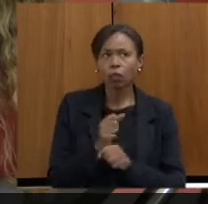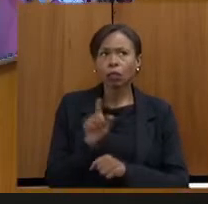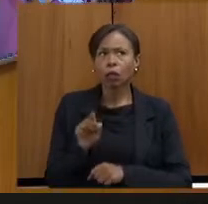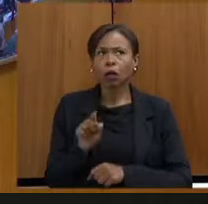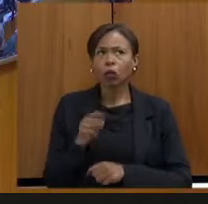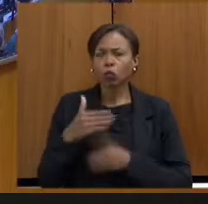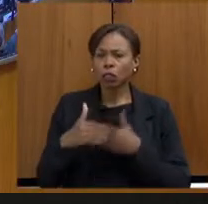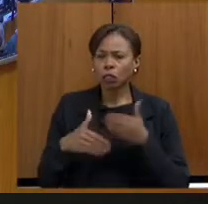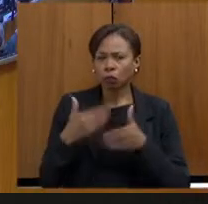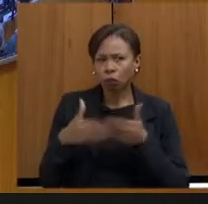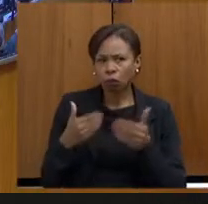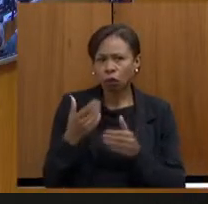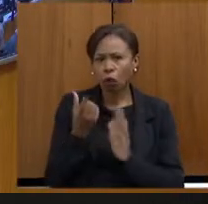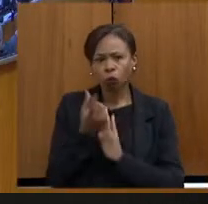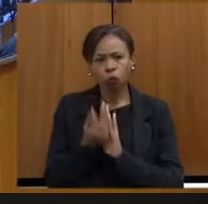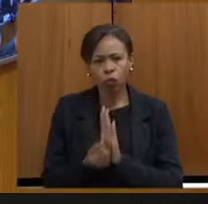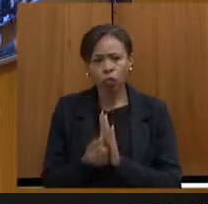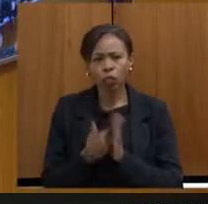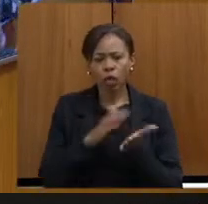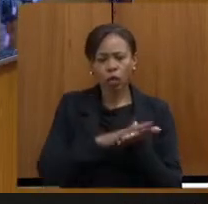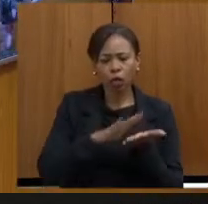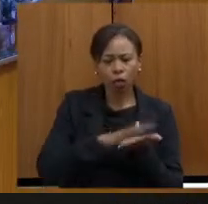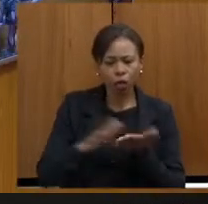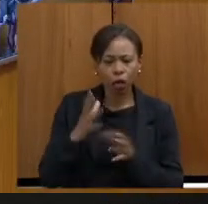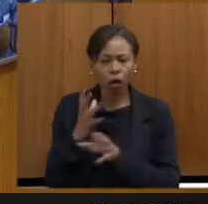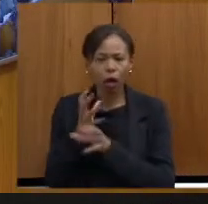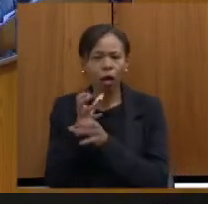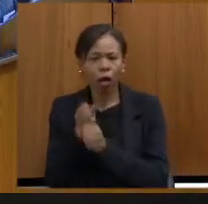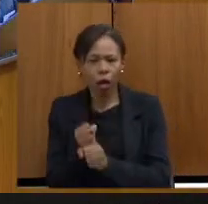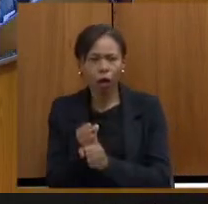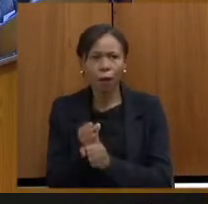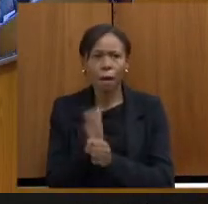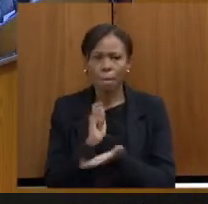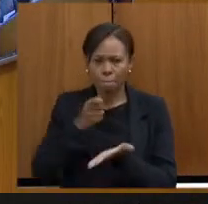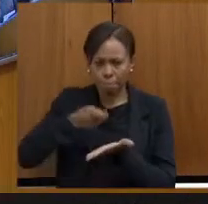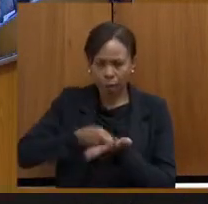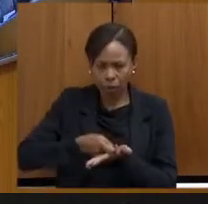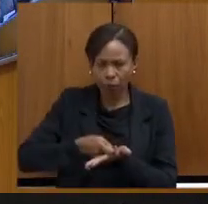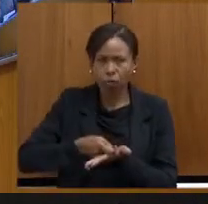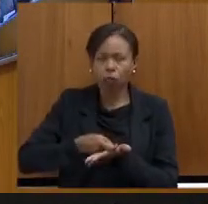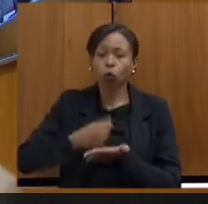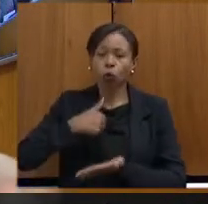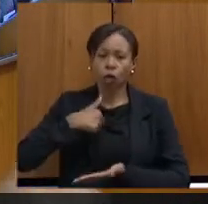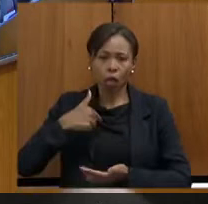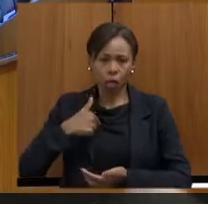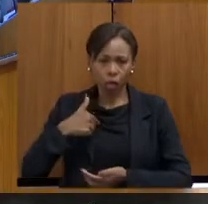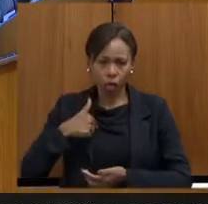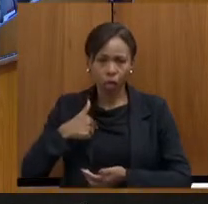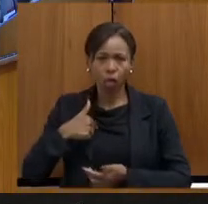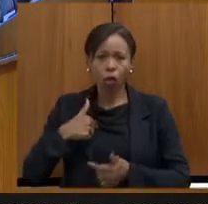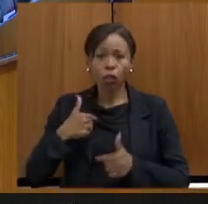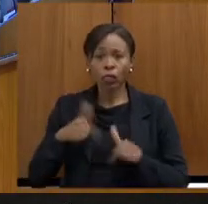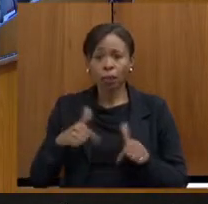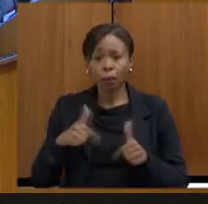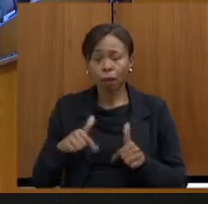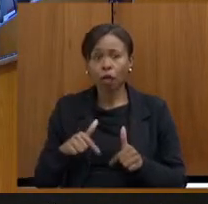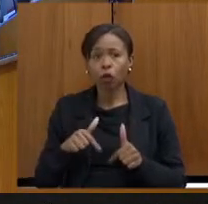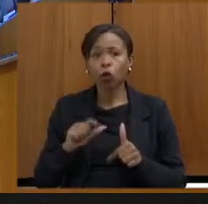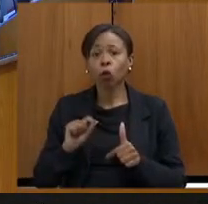orçamentário, do empenho, liquidação e pagamento, eu trabalho para o empenhado e